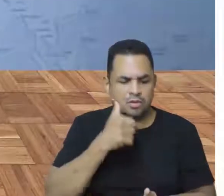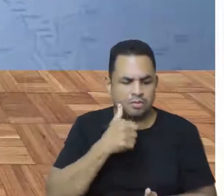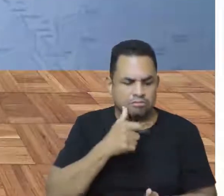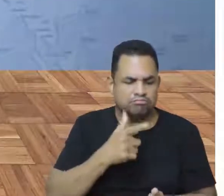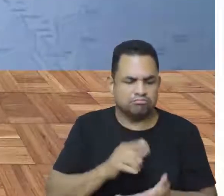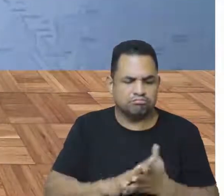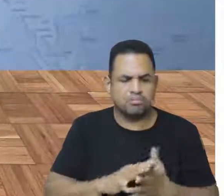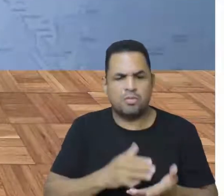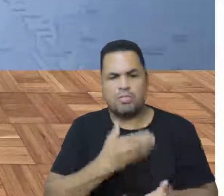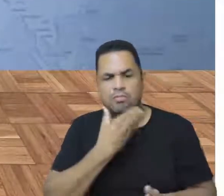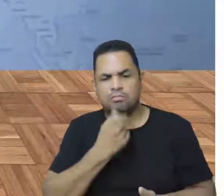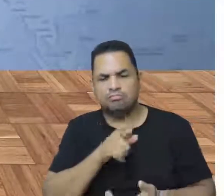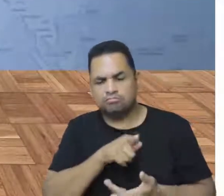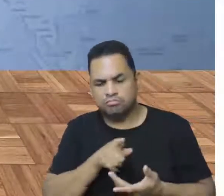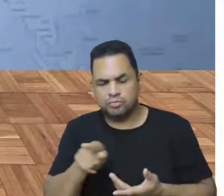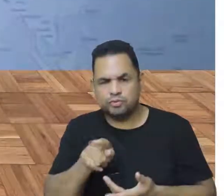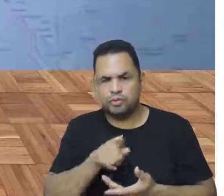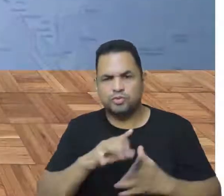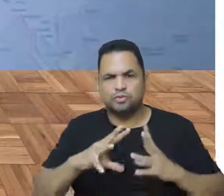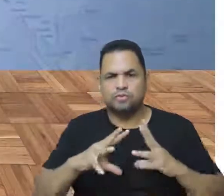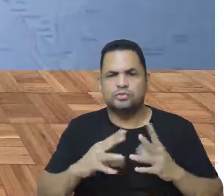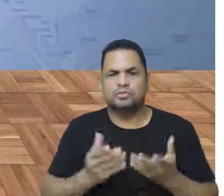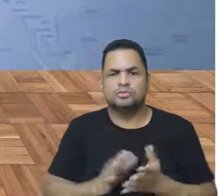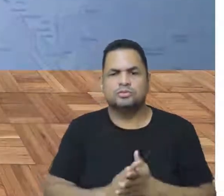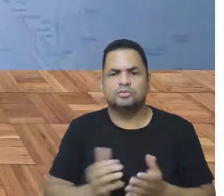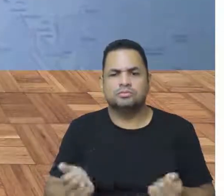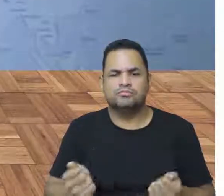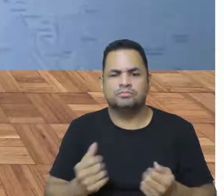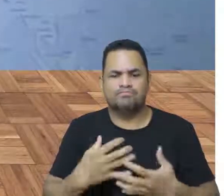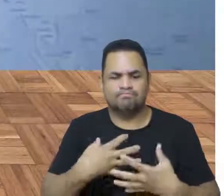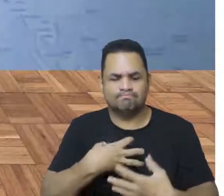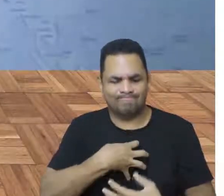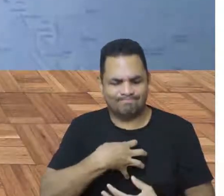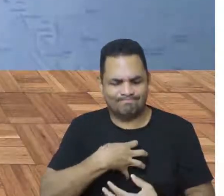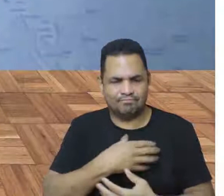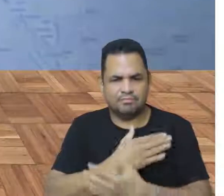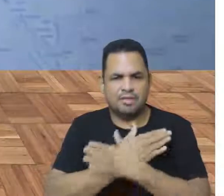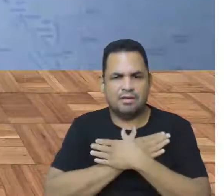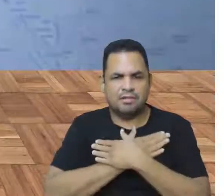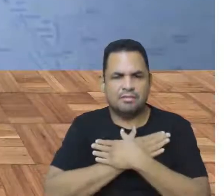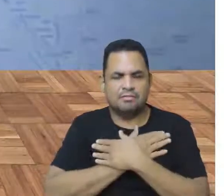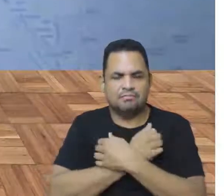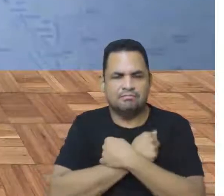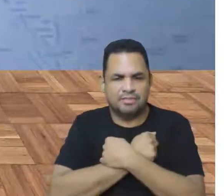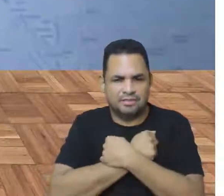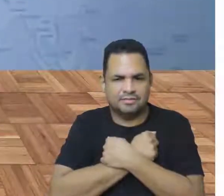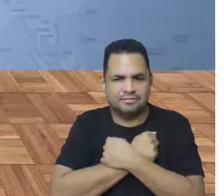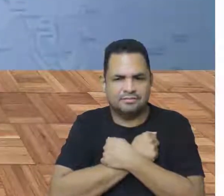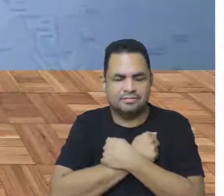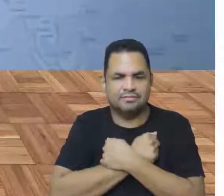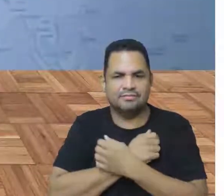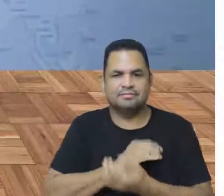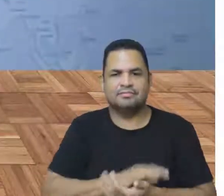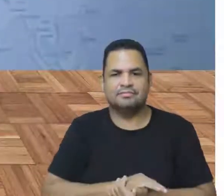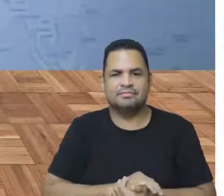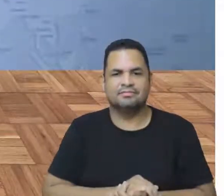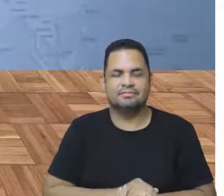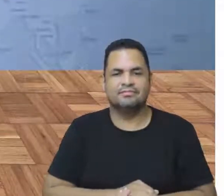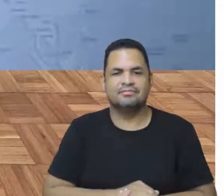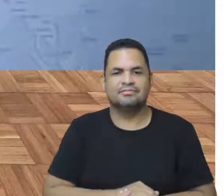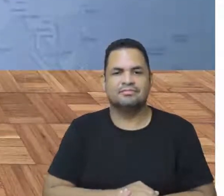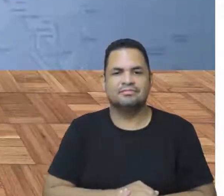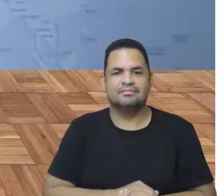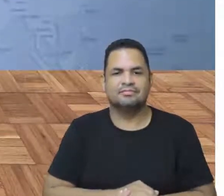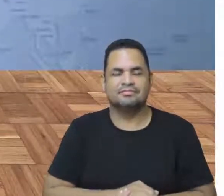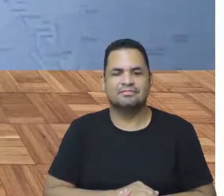a todos vocês, meus queridos jovens. Sinta-se o meu abraço apertado, tá? O abraço virtual.